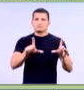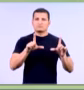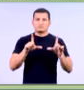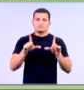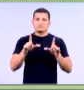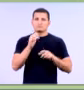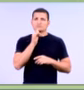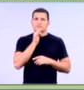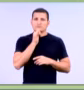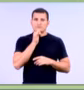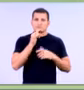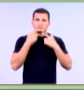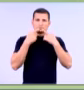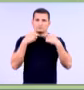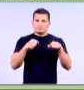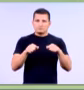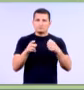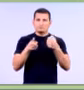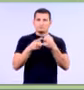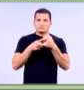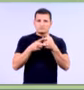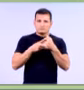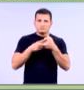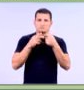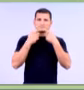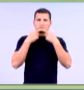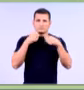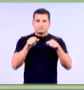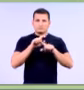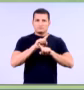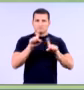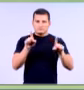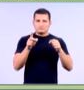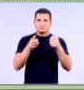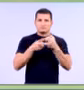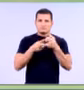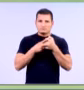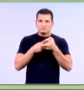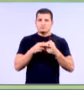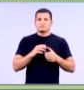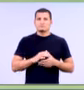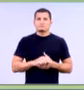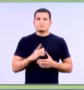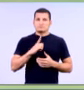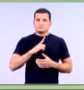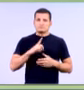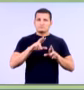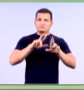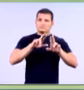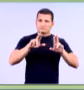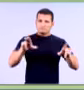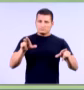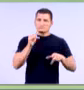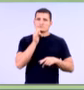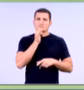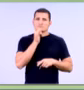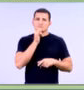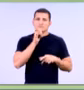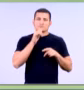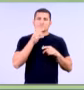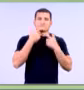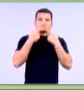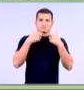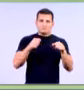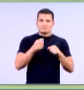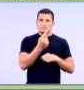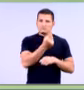esse exemplo aqui de linguagem verbal e linguagem não verbal. Nós temos aqui vários exemplos de linguagem. Cada uma